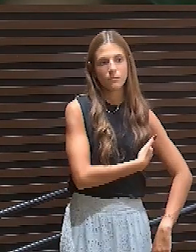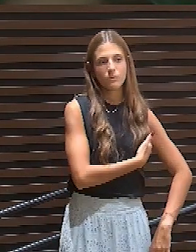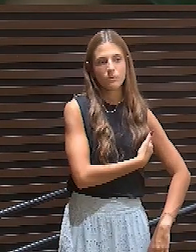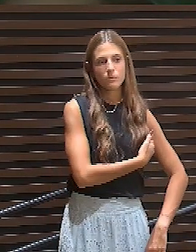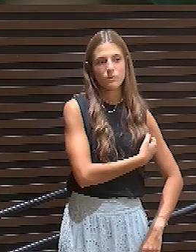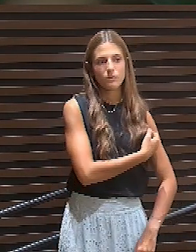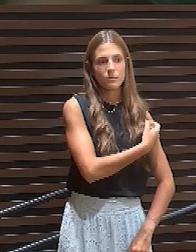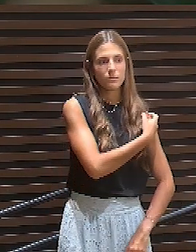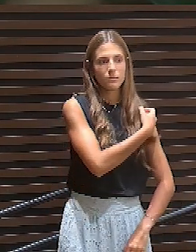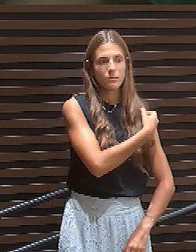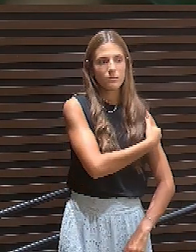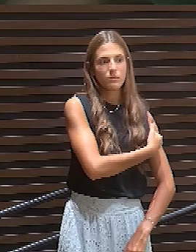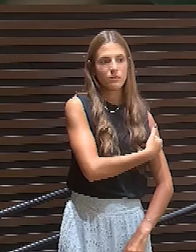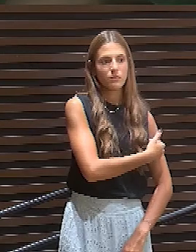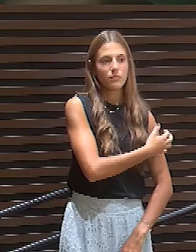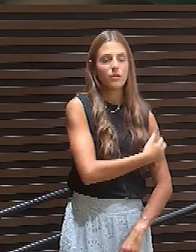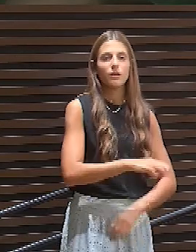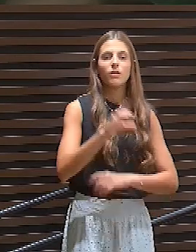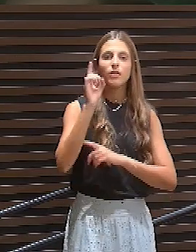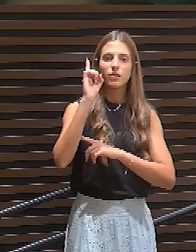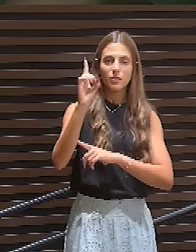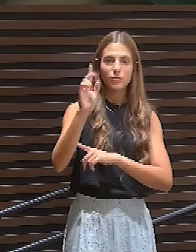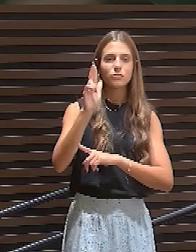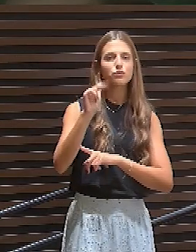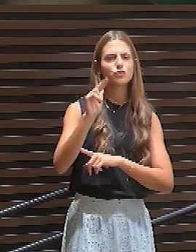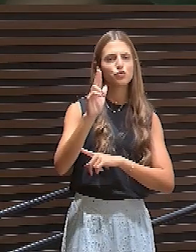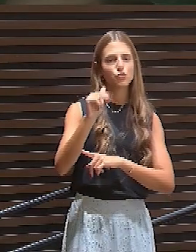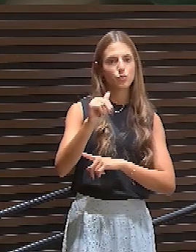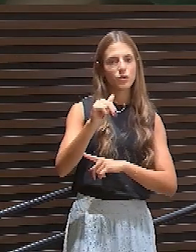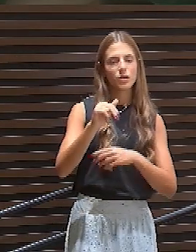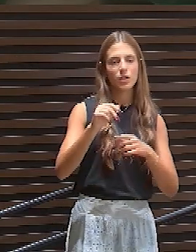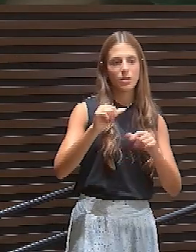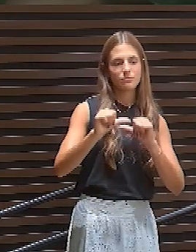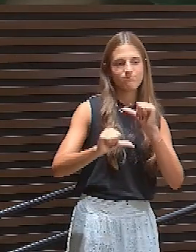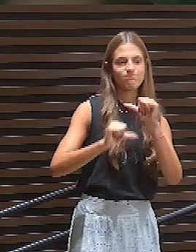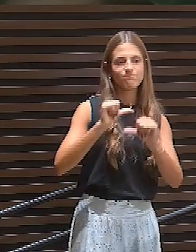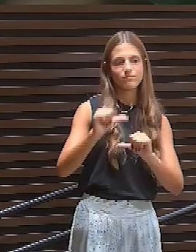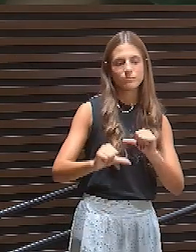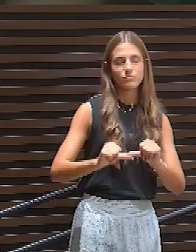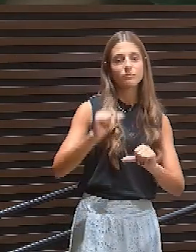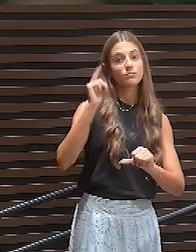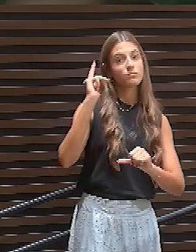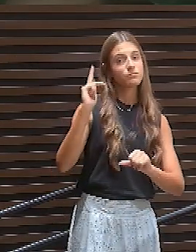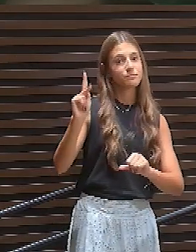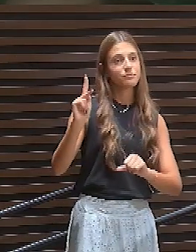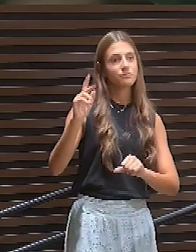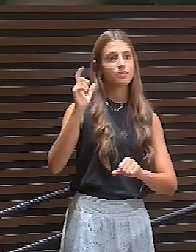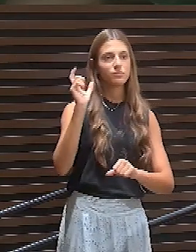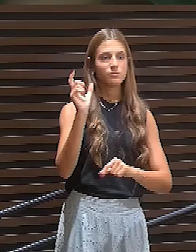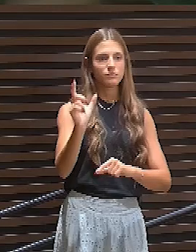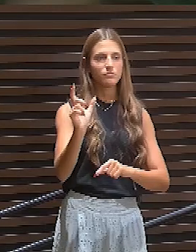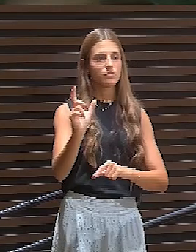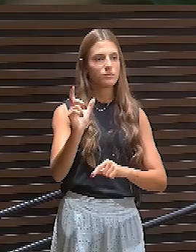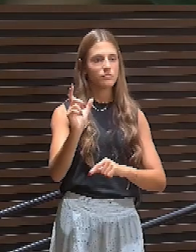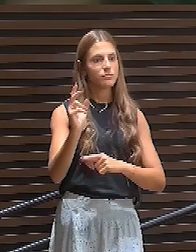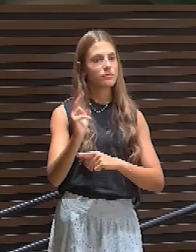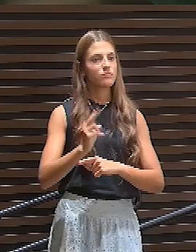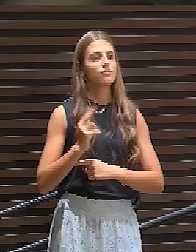não muda e a sua palavra vai ser possível.